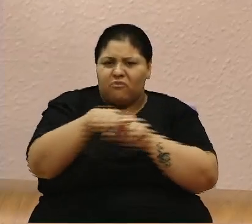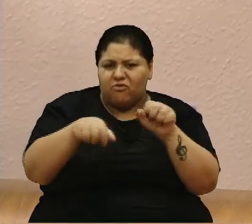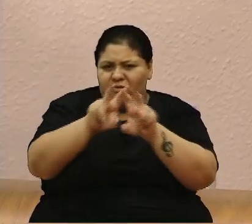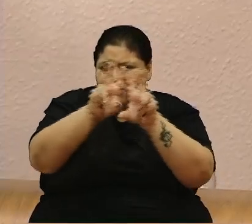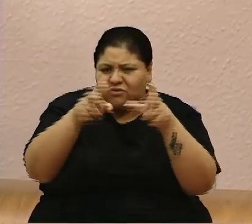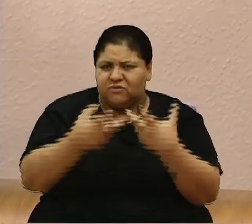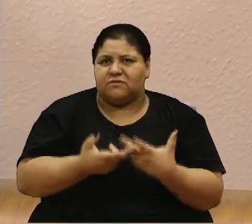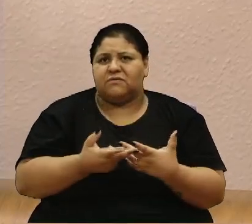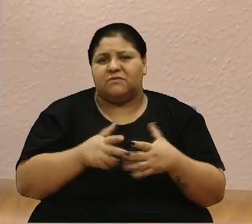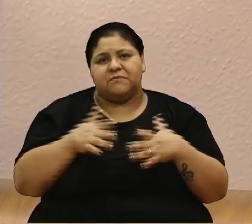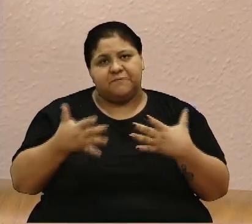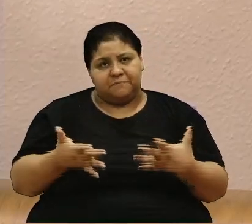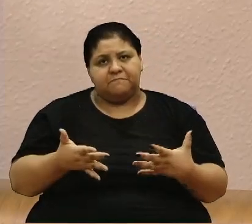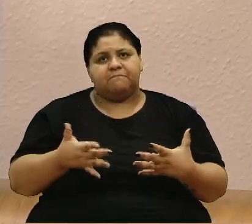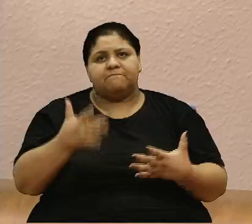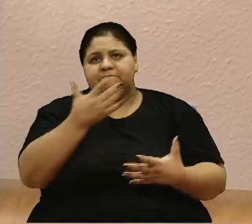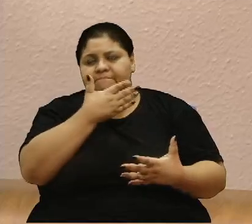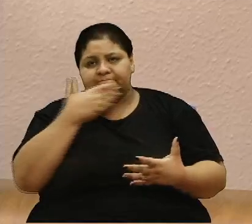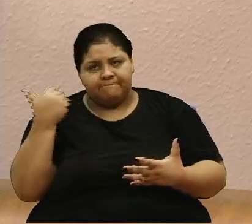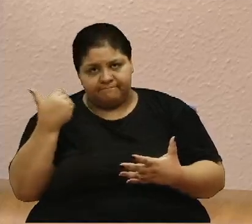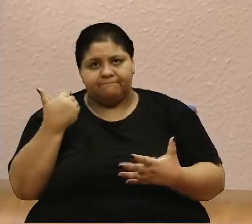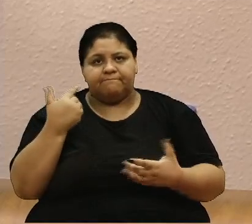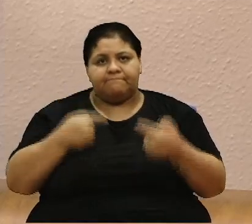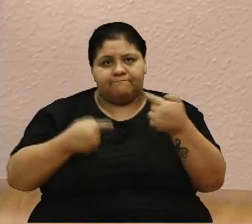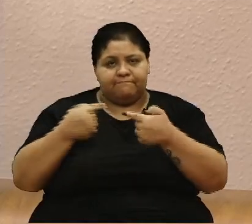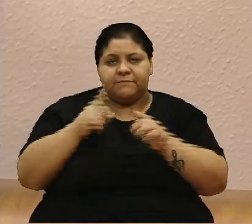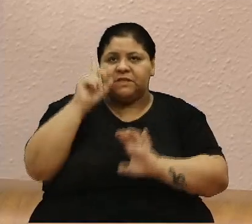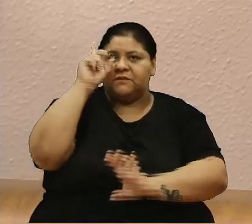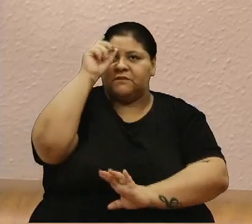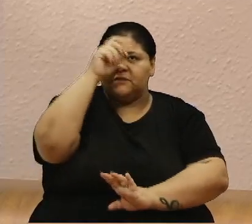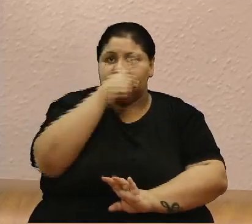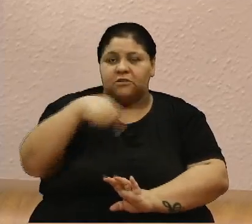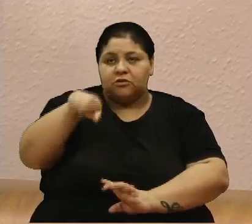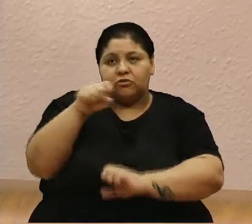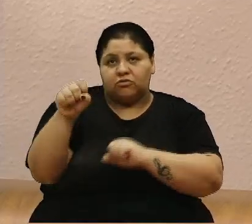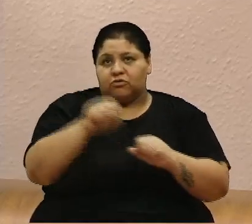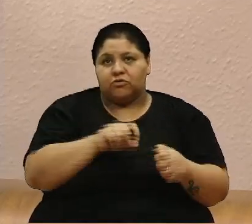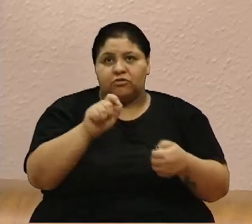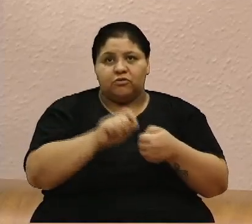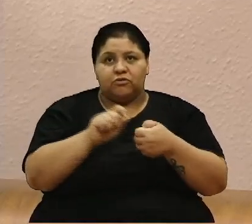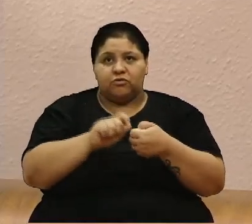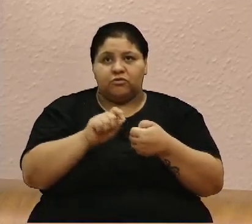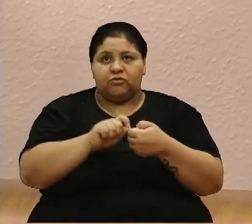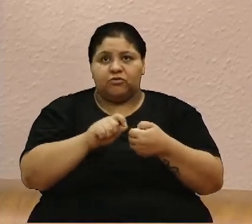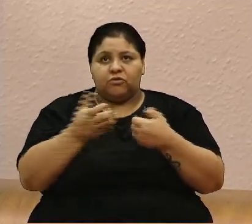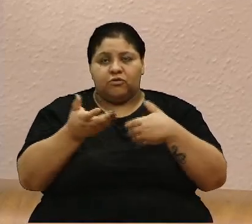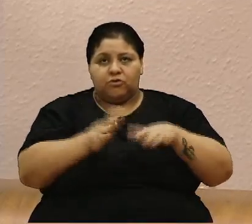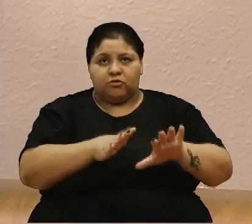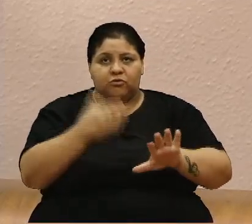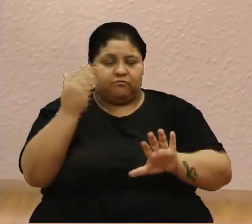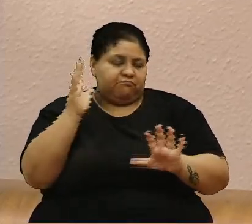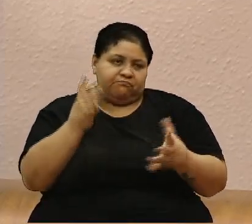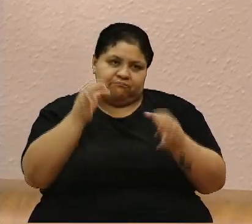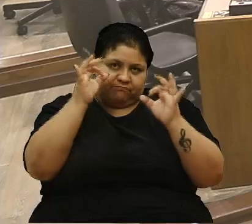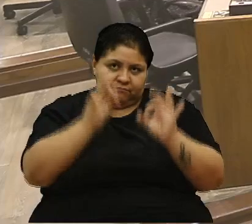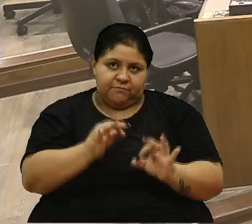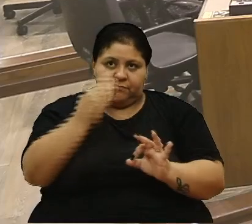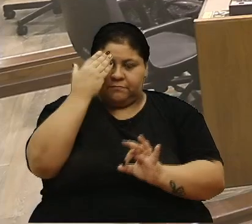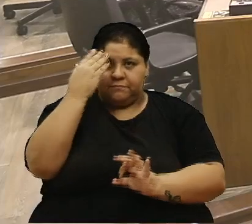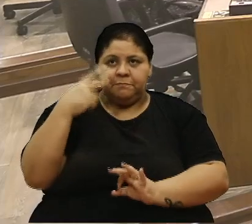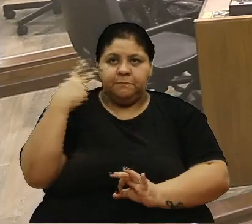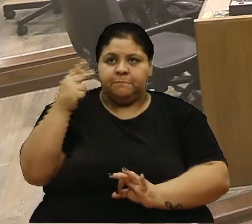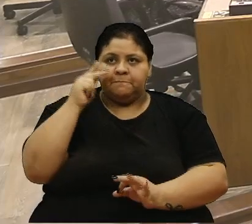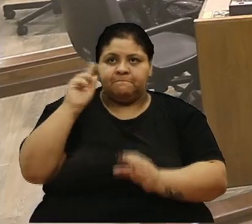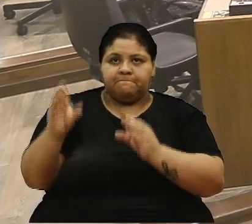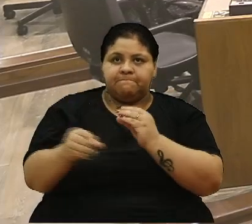moção, né? Então, assim, fica fácil de bater e fica difícil de nós podermos fazer uma oposição propositiva. Obrigada, vereador Cláudio, pela sua parte. Nada,